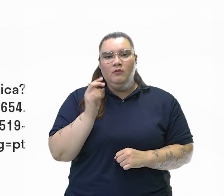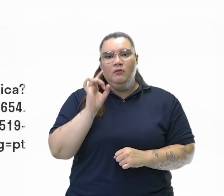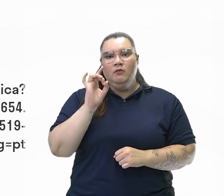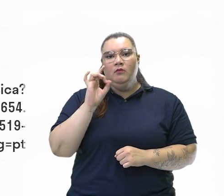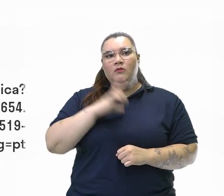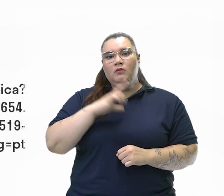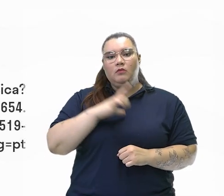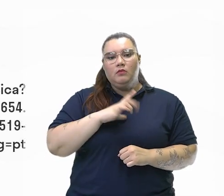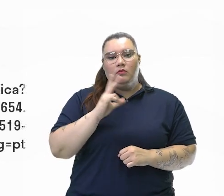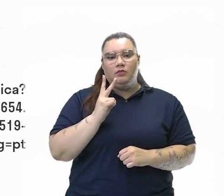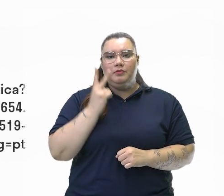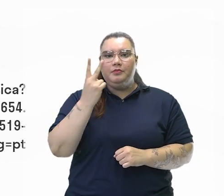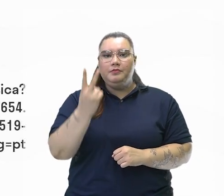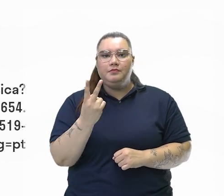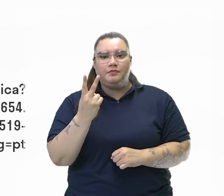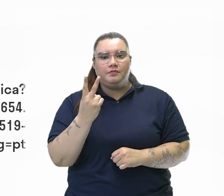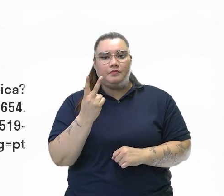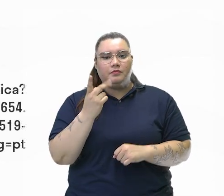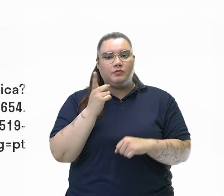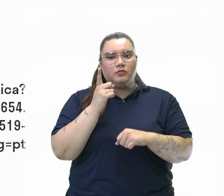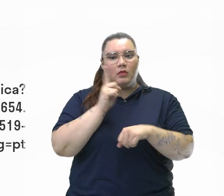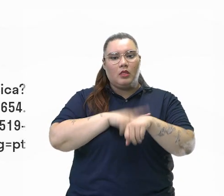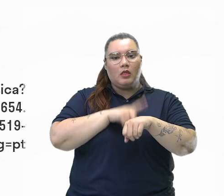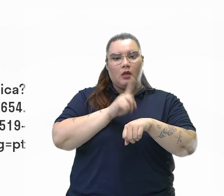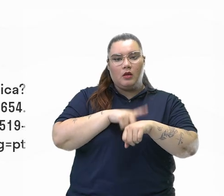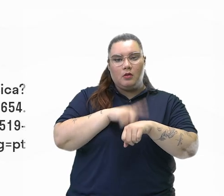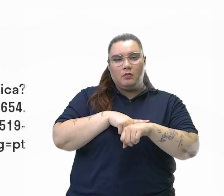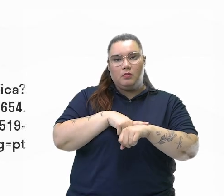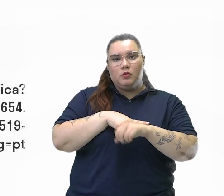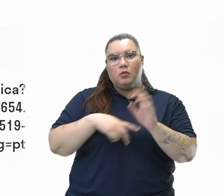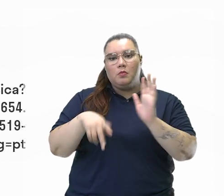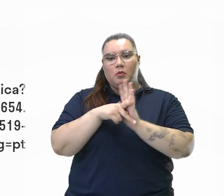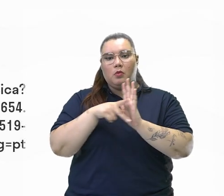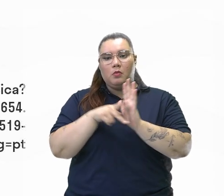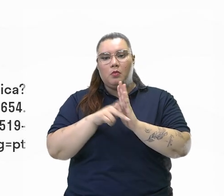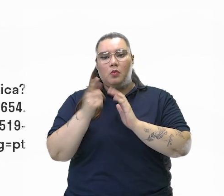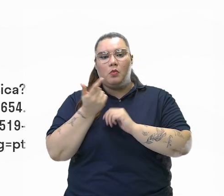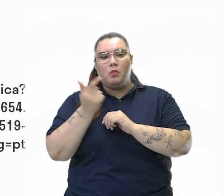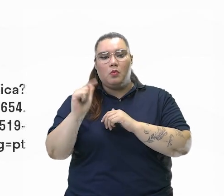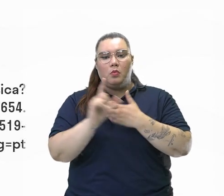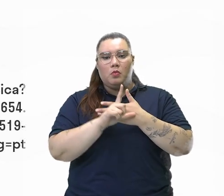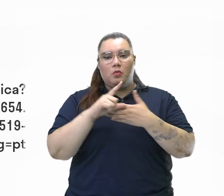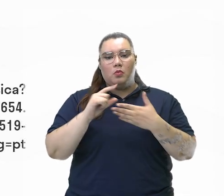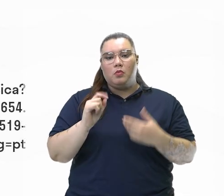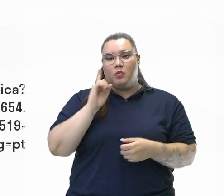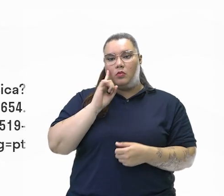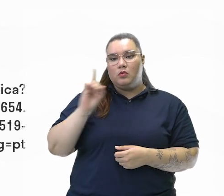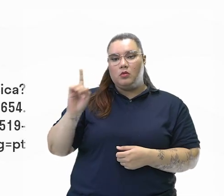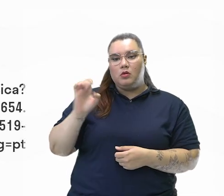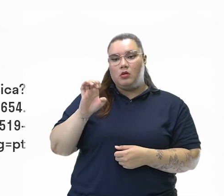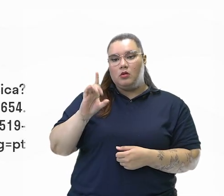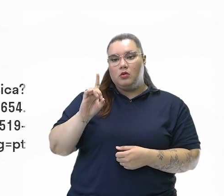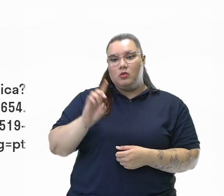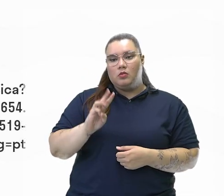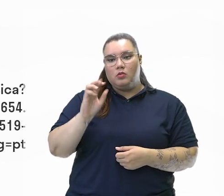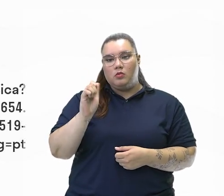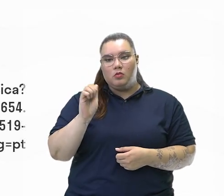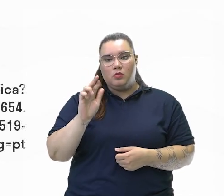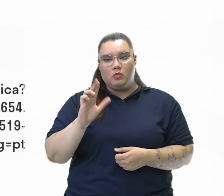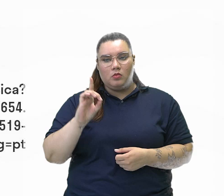Ou os dois termos do cosmólogo Edward Milne, em